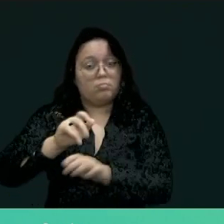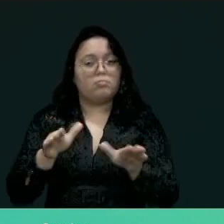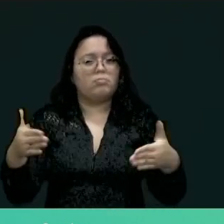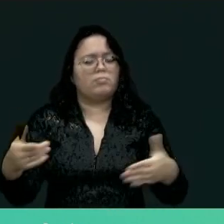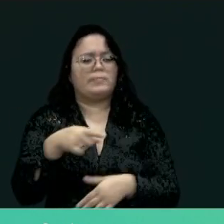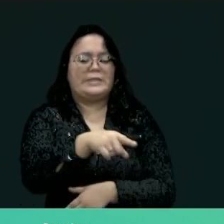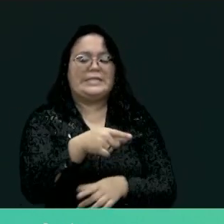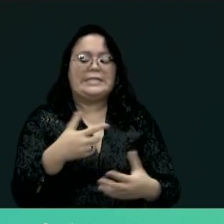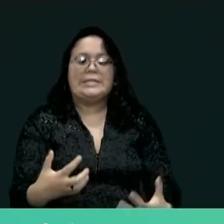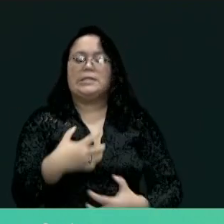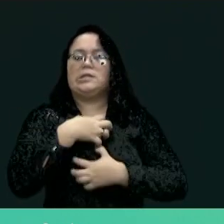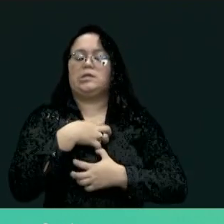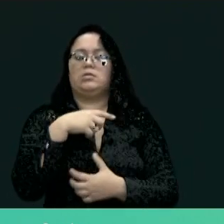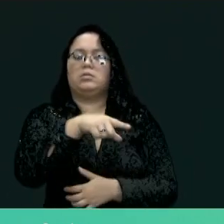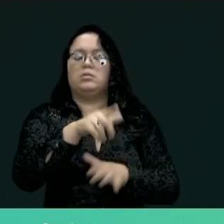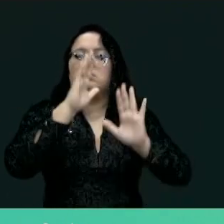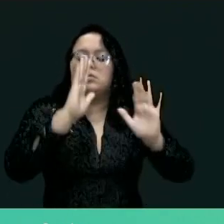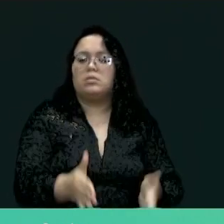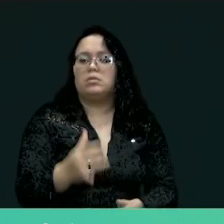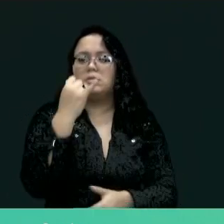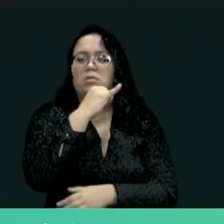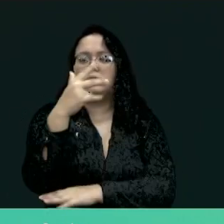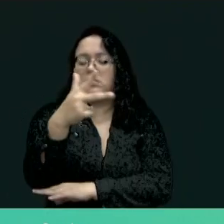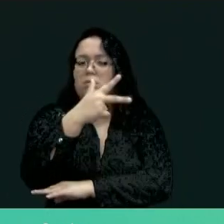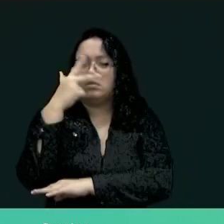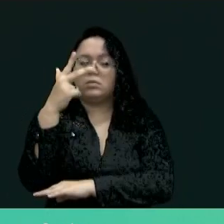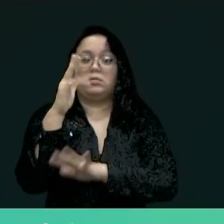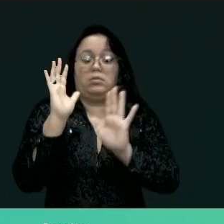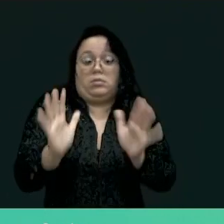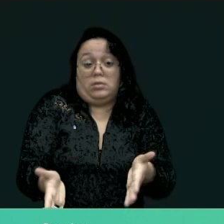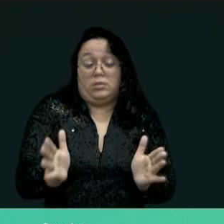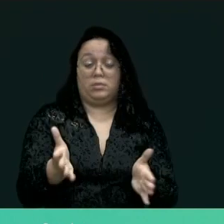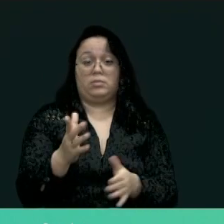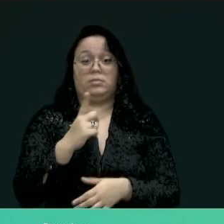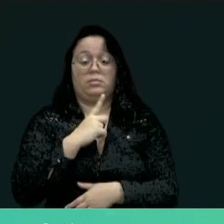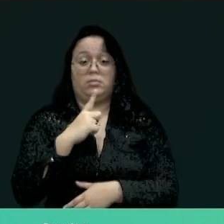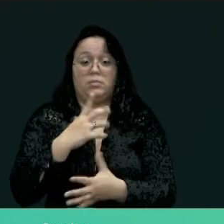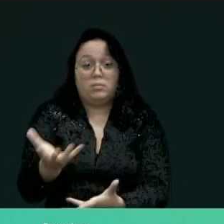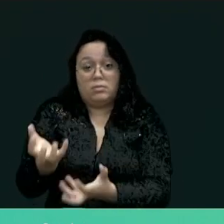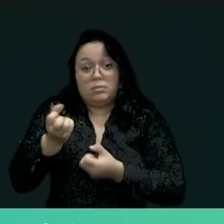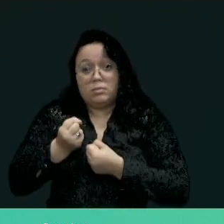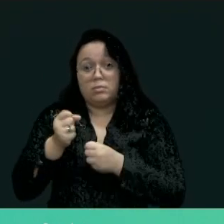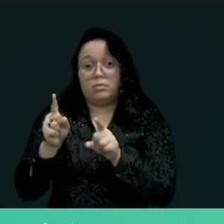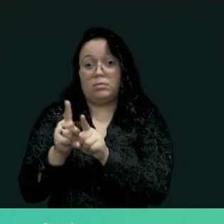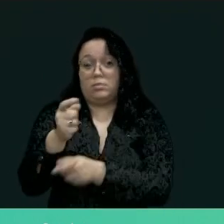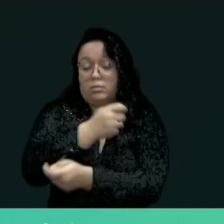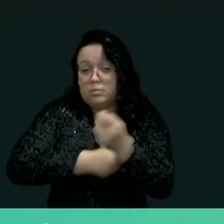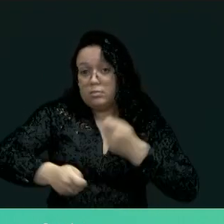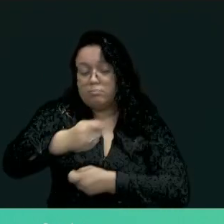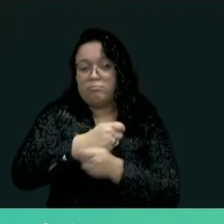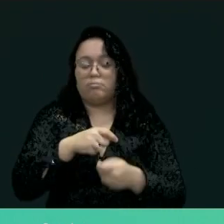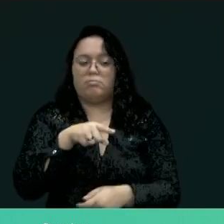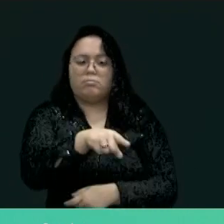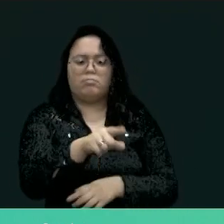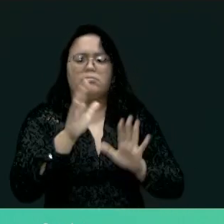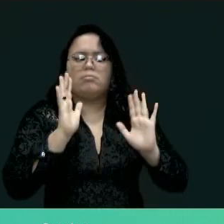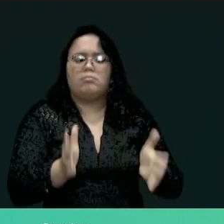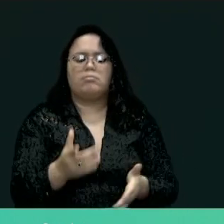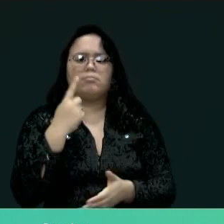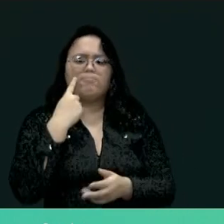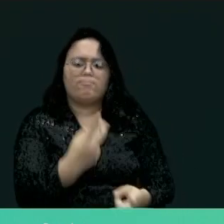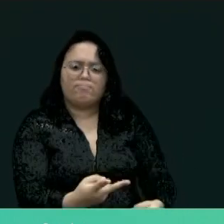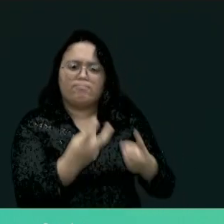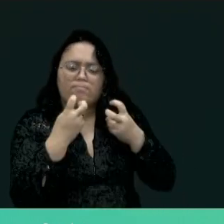os impactos que a energia eólica, que o setor eólico pode trazer para essas economias, a gente tem que,